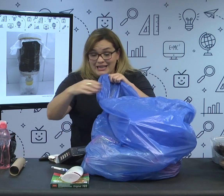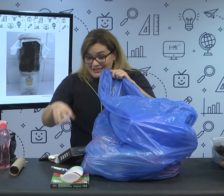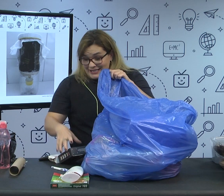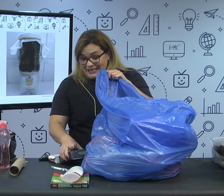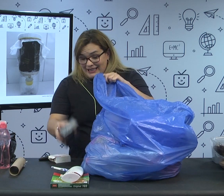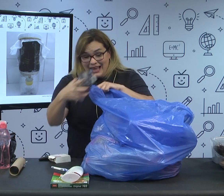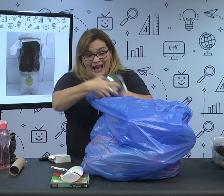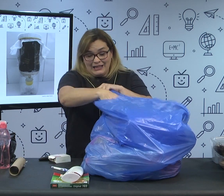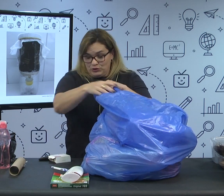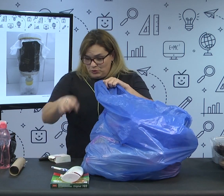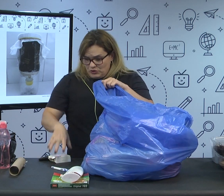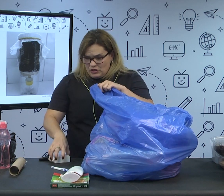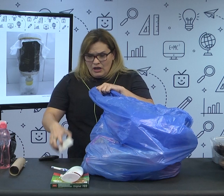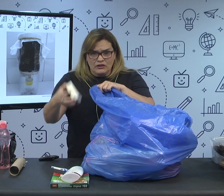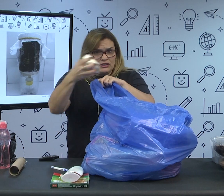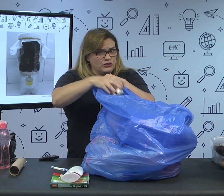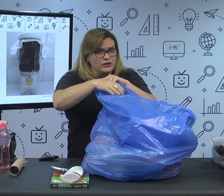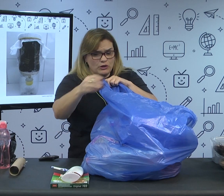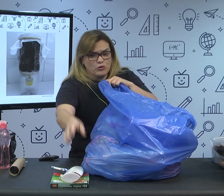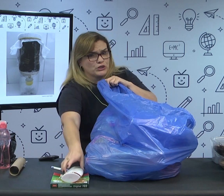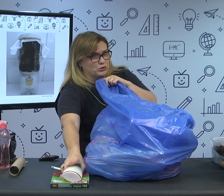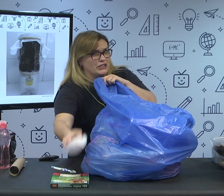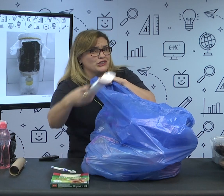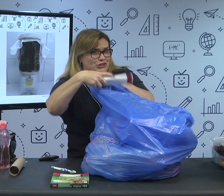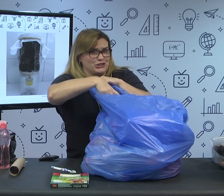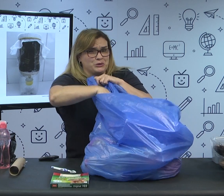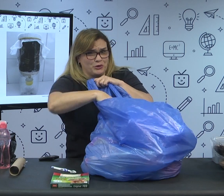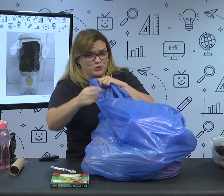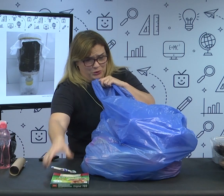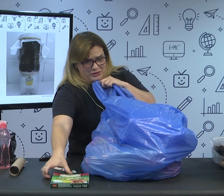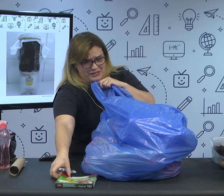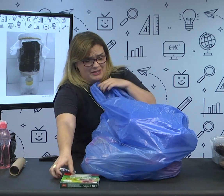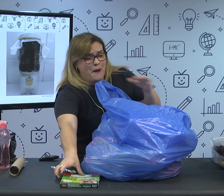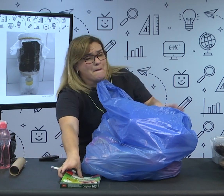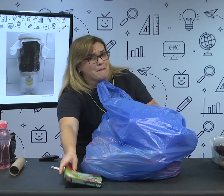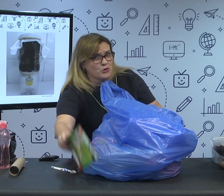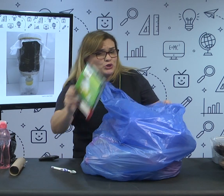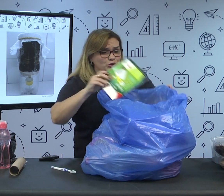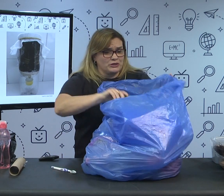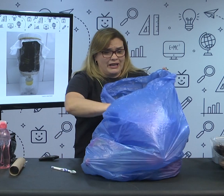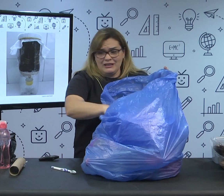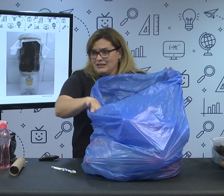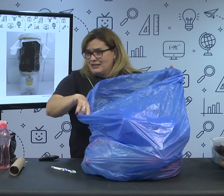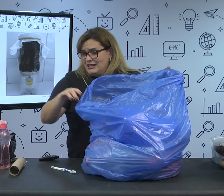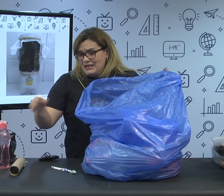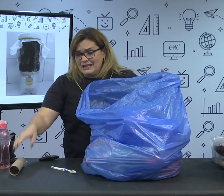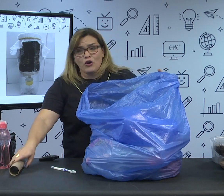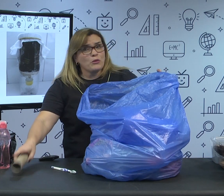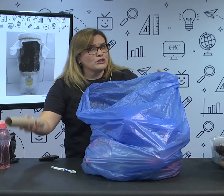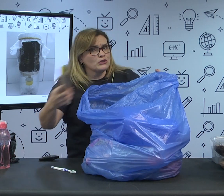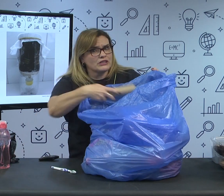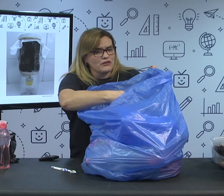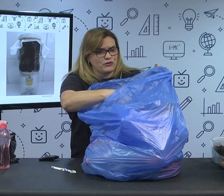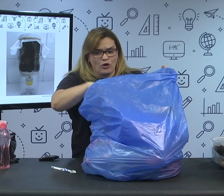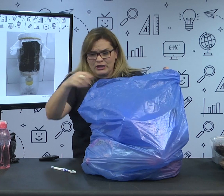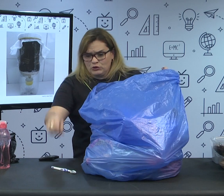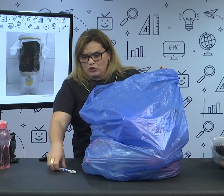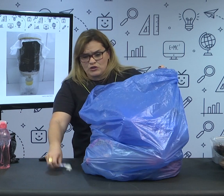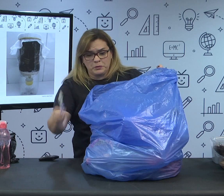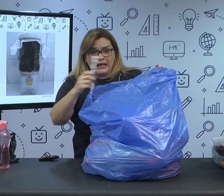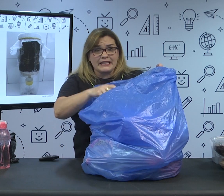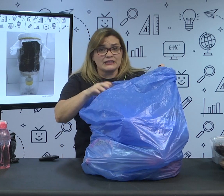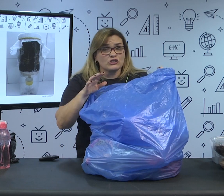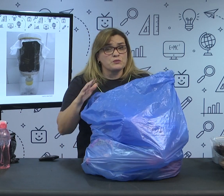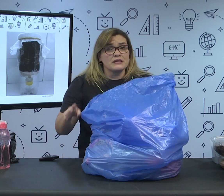de reciclados. Vocês viram quanto lixo a gente produz? Muito, né? E como não tem fora